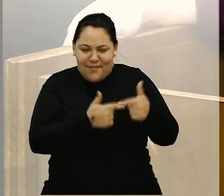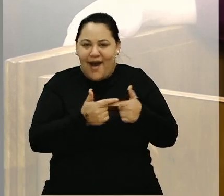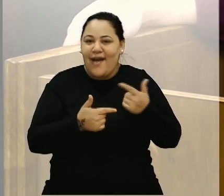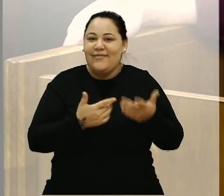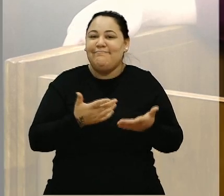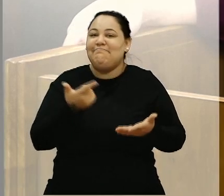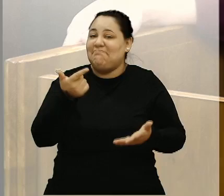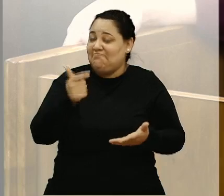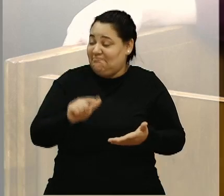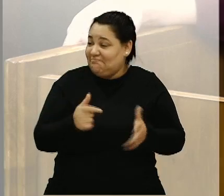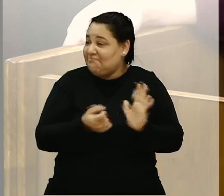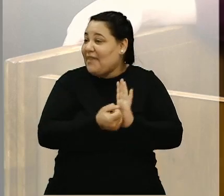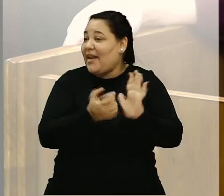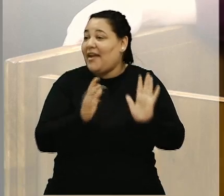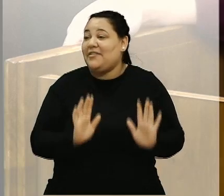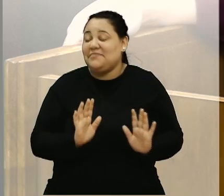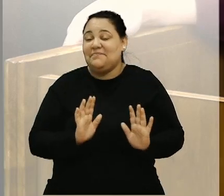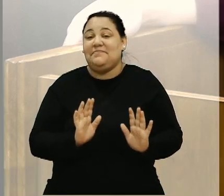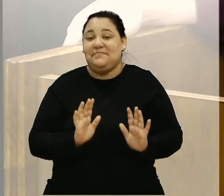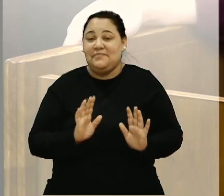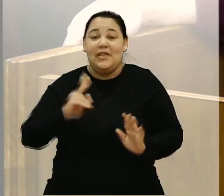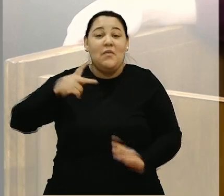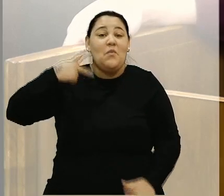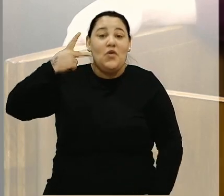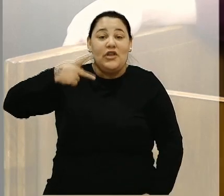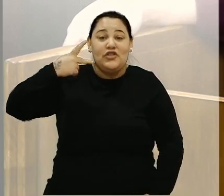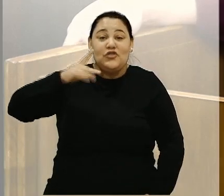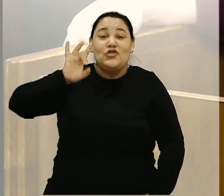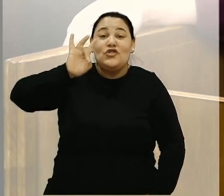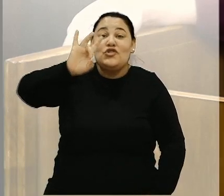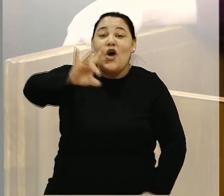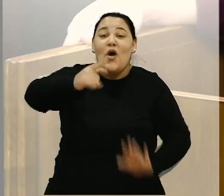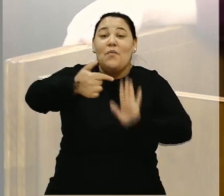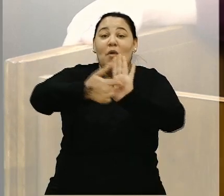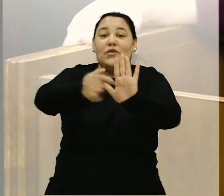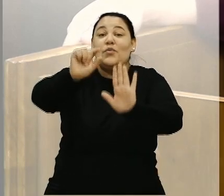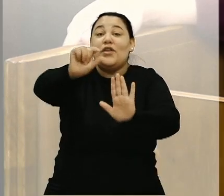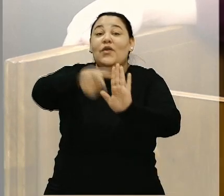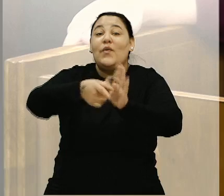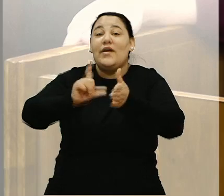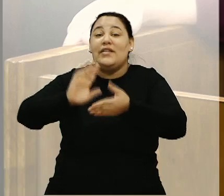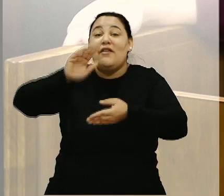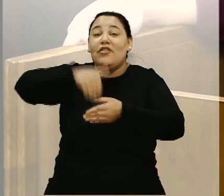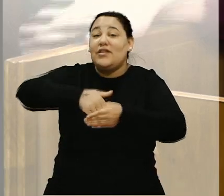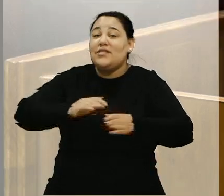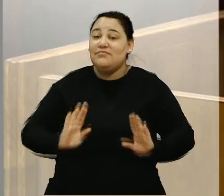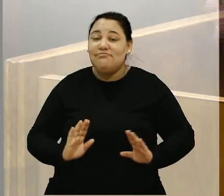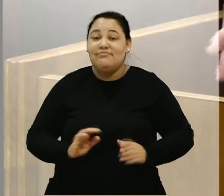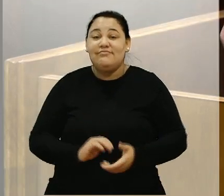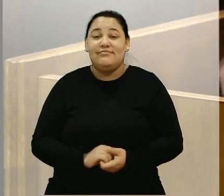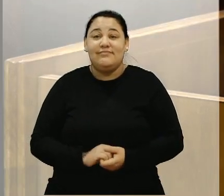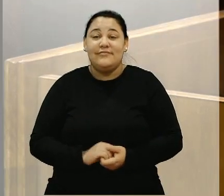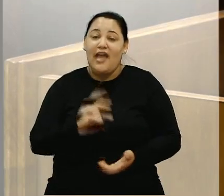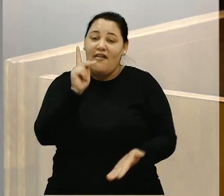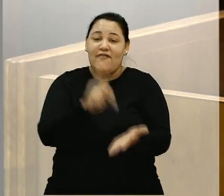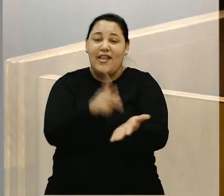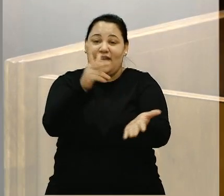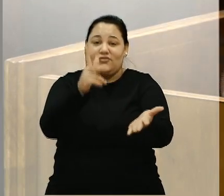marcado, tá, que político só aparece um pouquinho antes das eleições. Essa é a